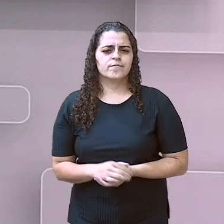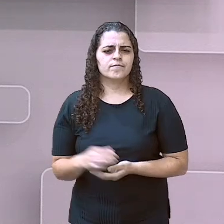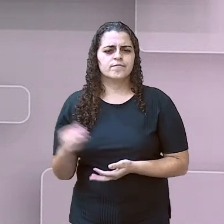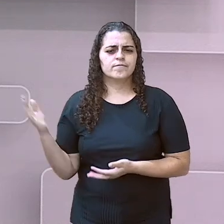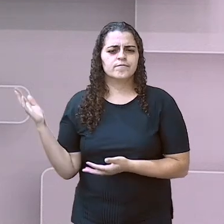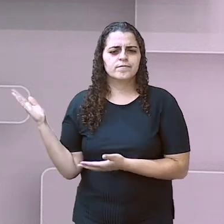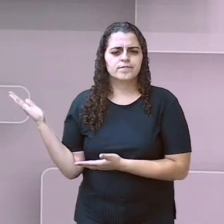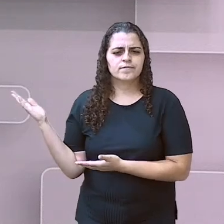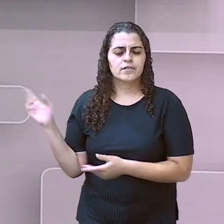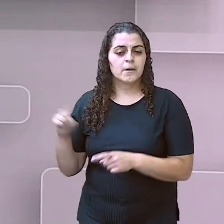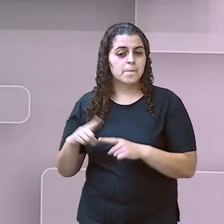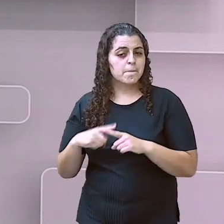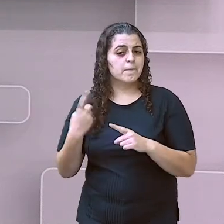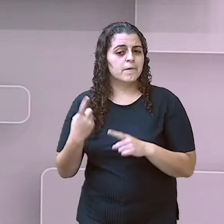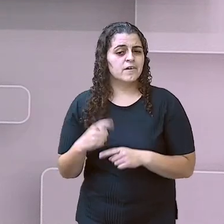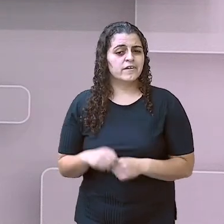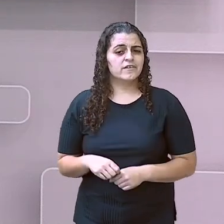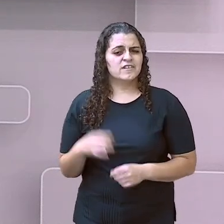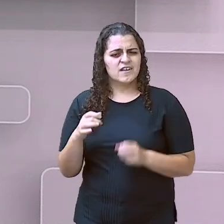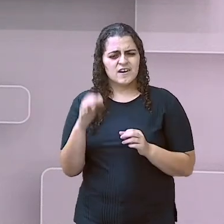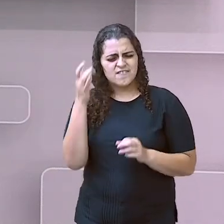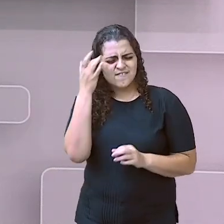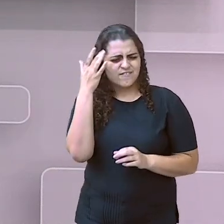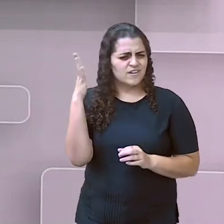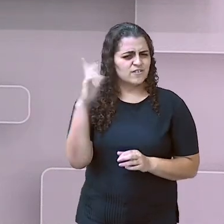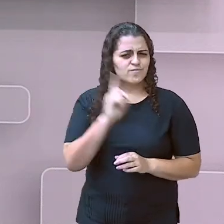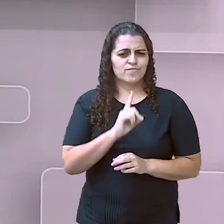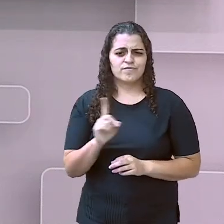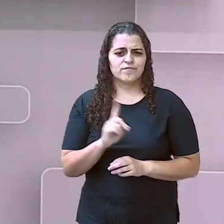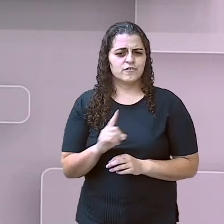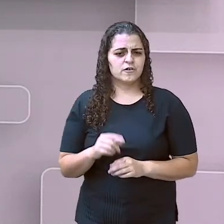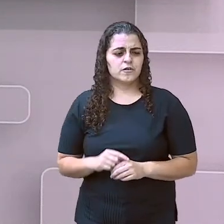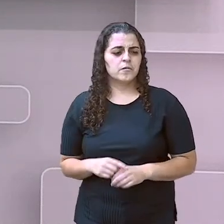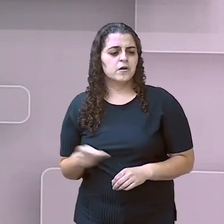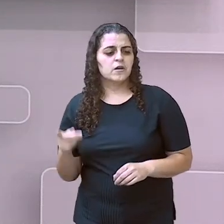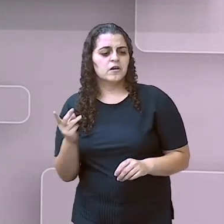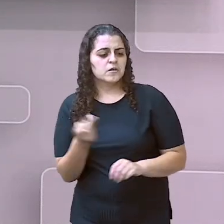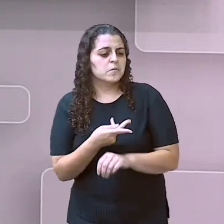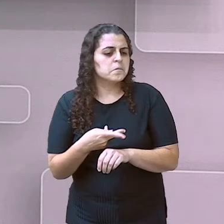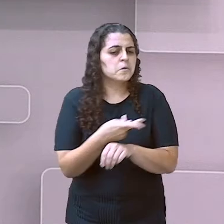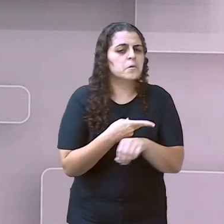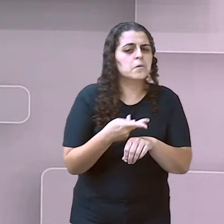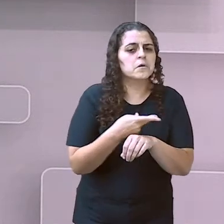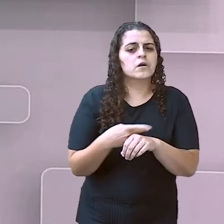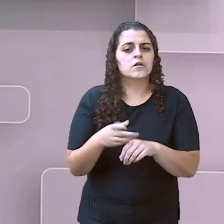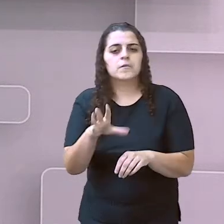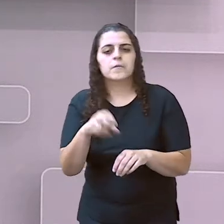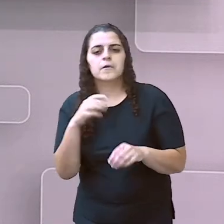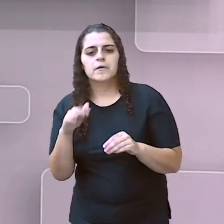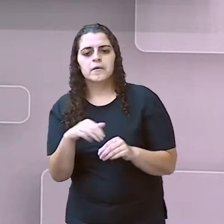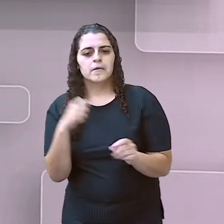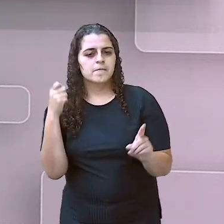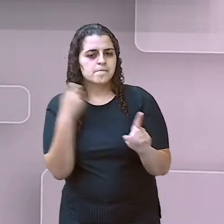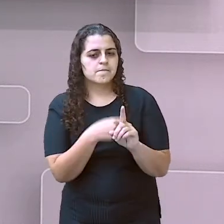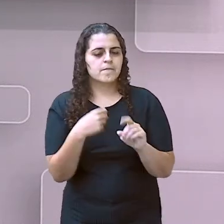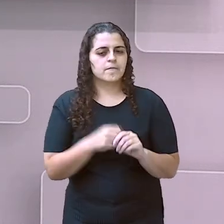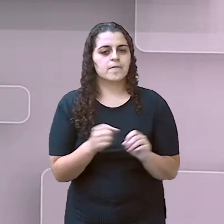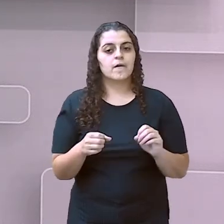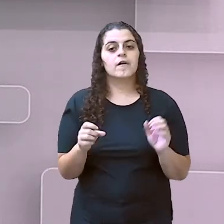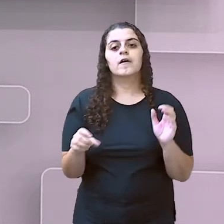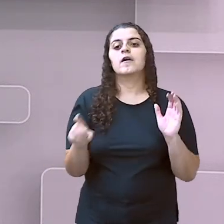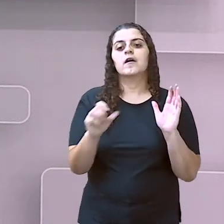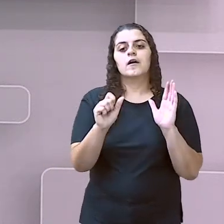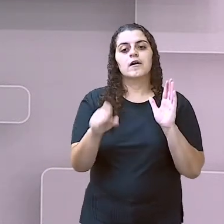isso. Mas era fácil? Não, porque eles eram perseguidos o tempo inteiro. A abolição